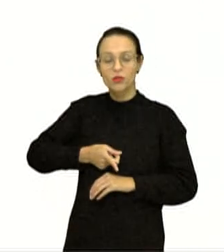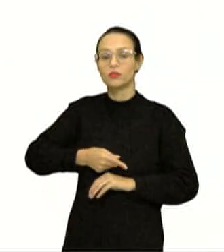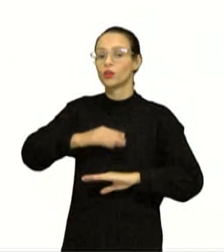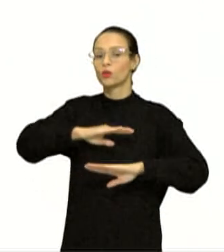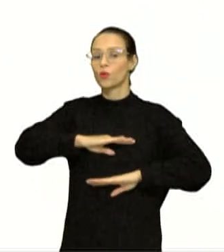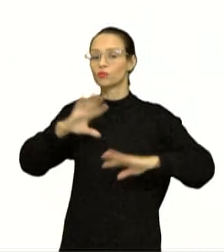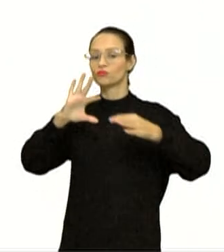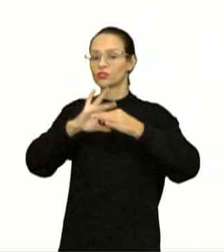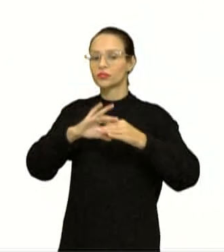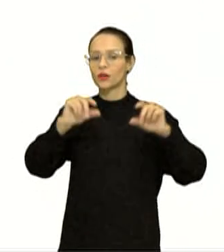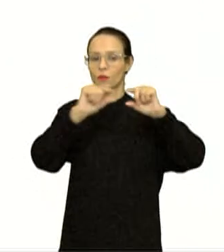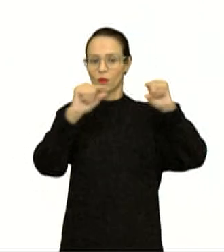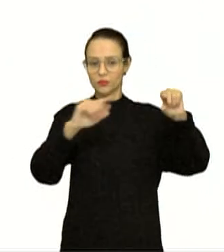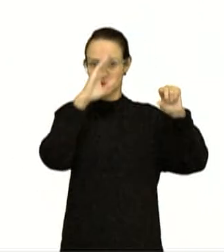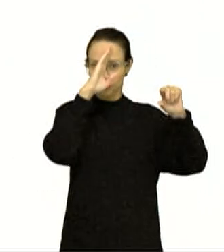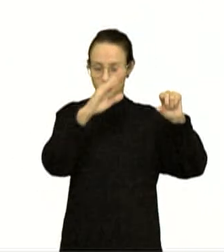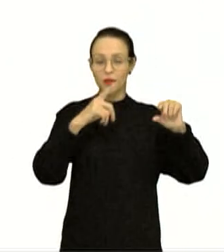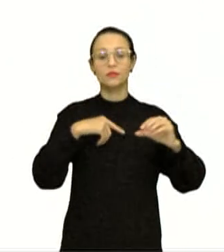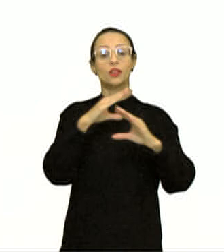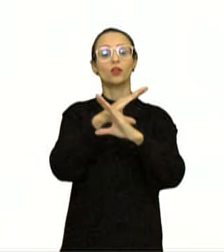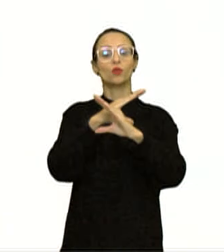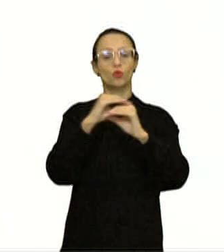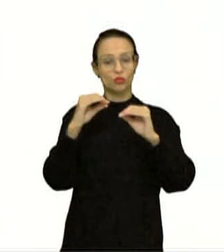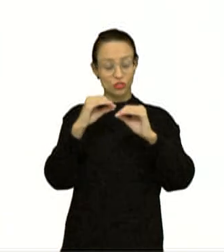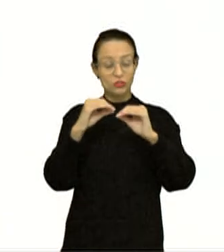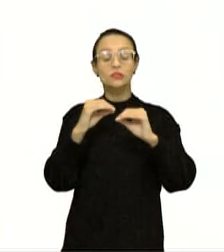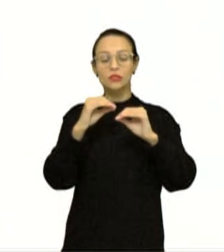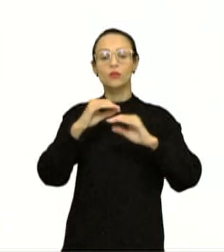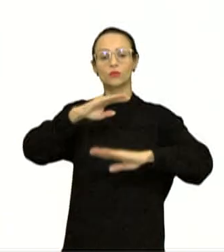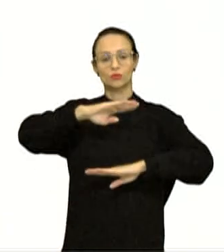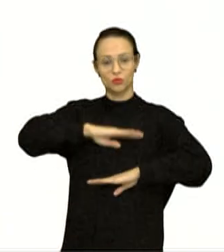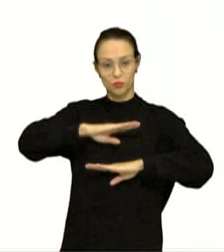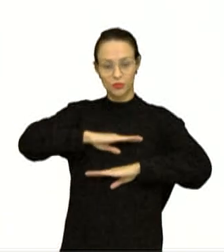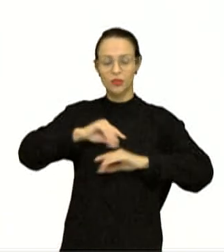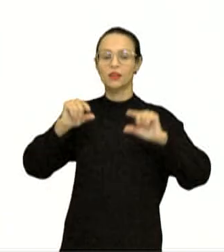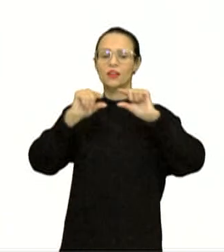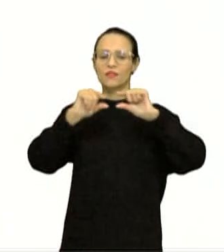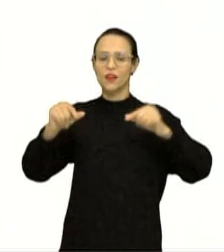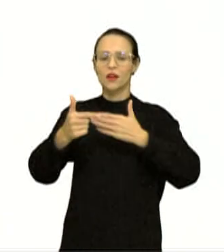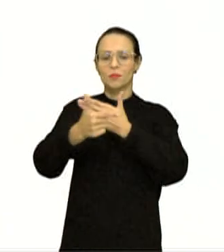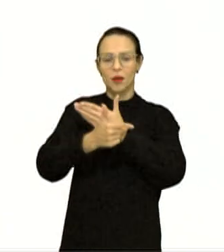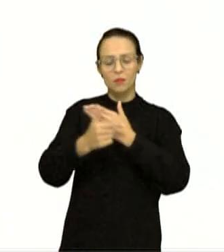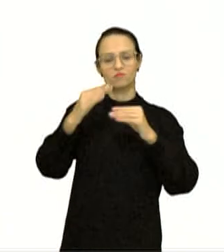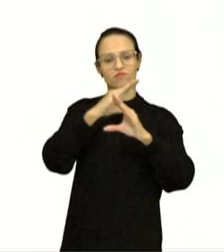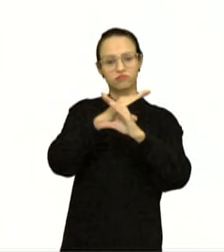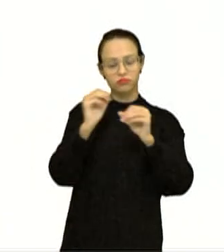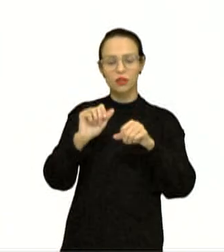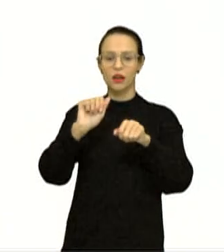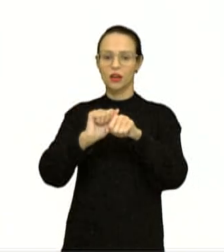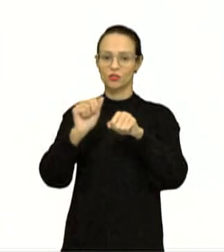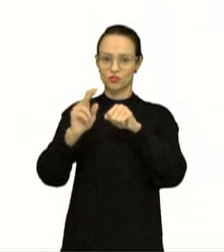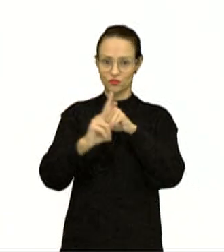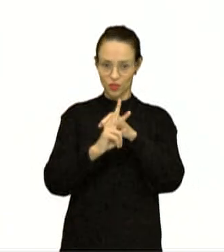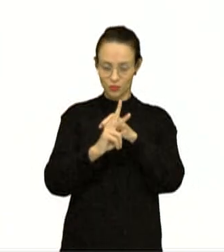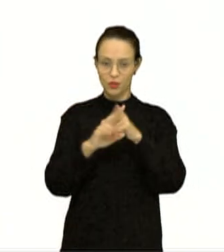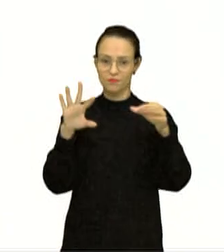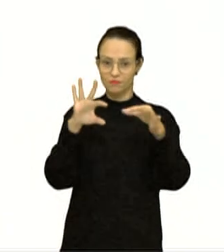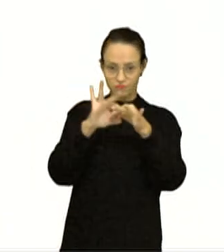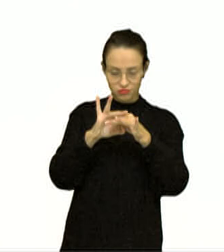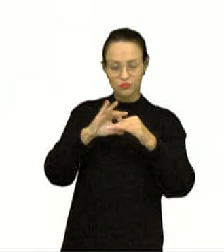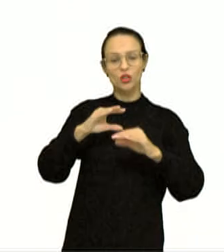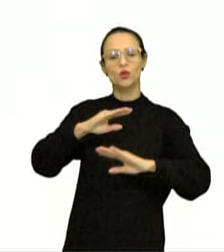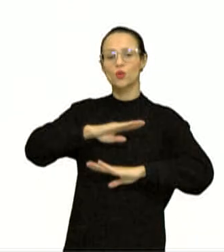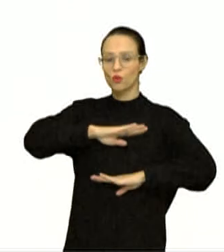principal. São introduzidas por conjunções subordinativas e locuções conjuntivas adverbiais condicionais.